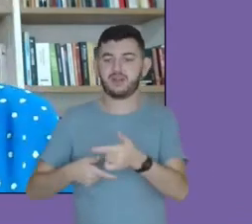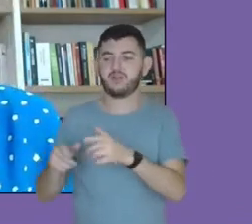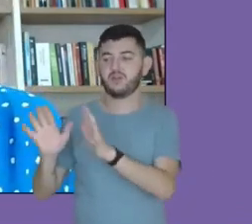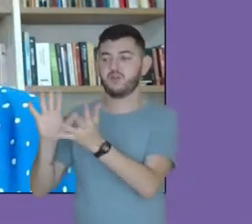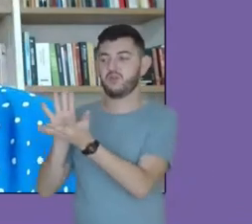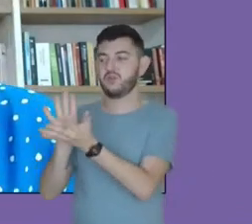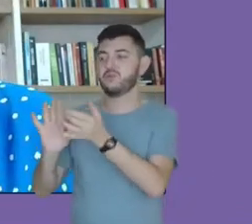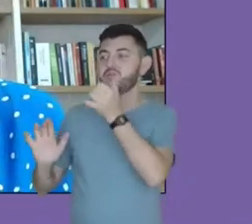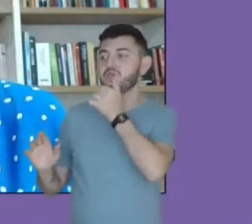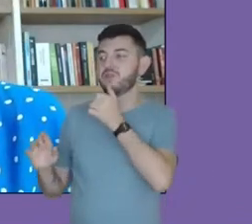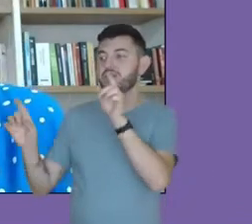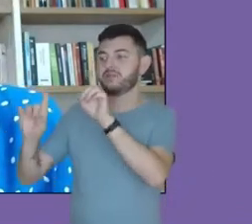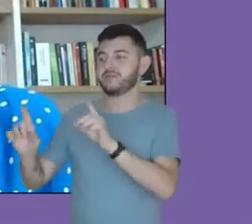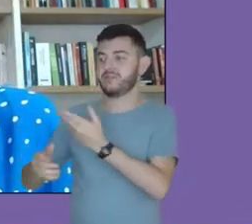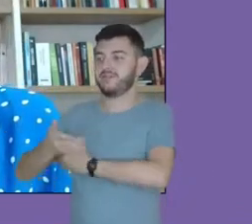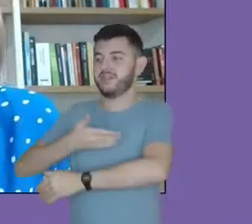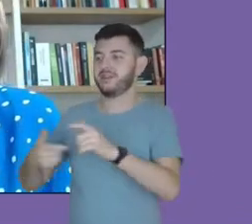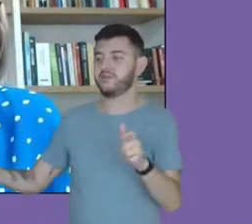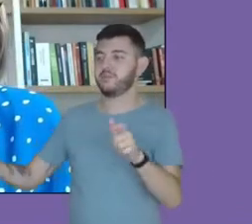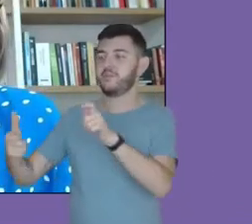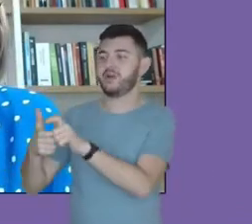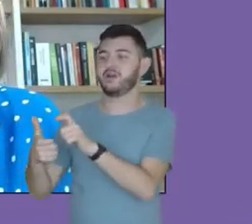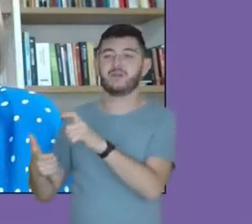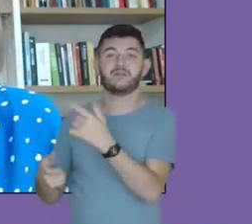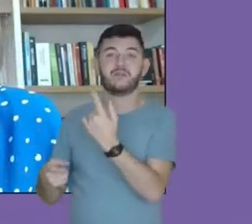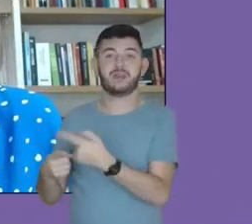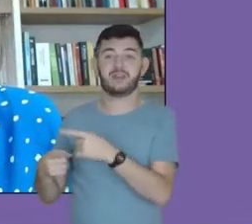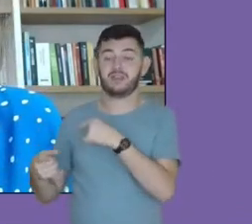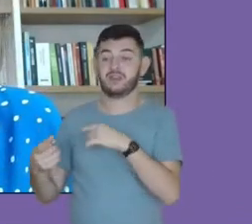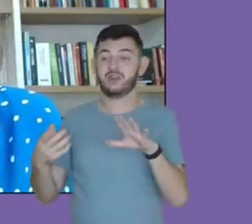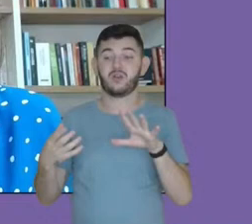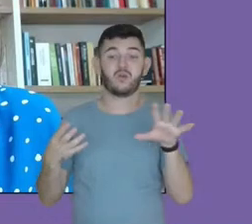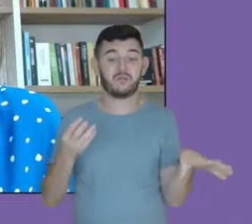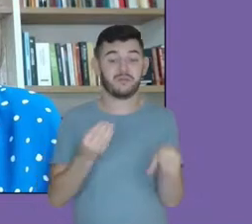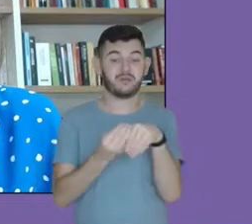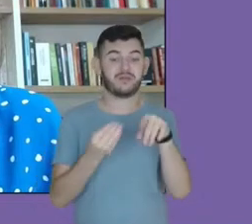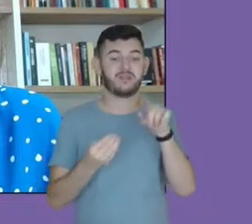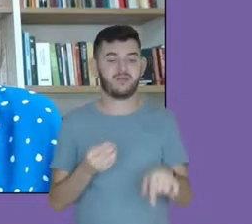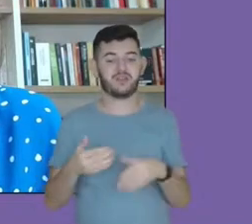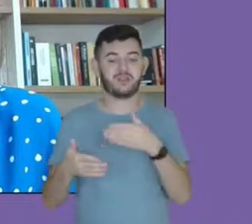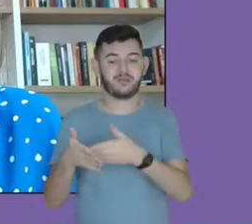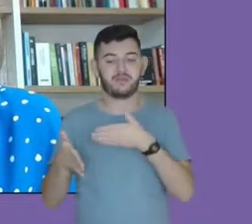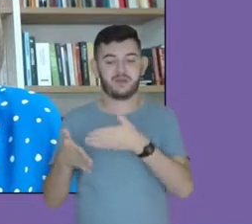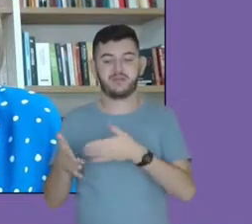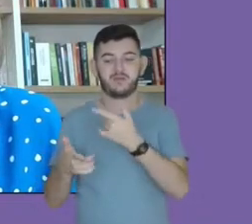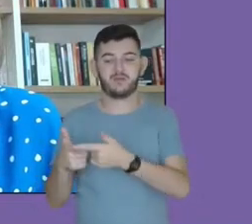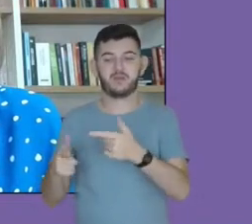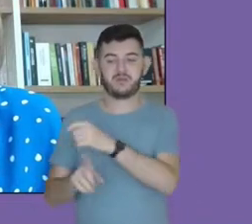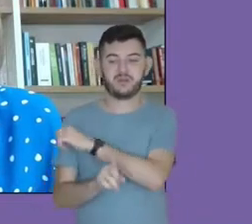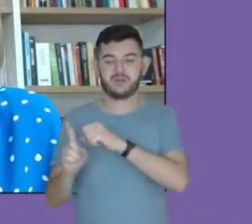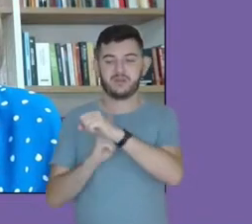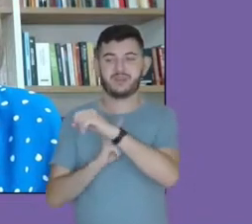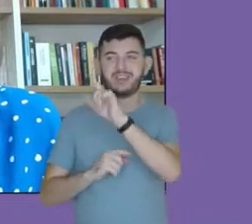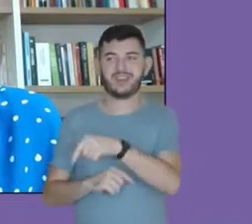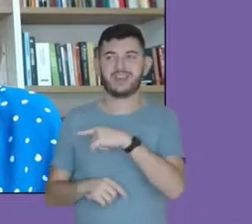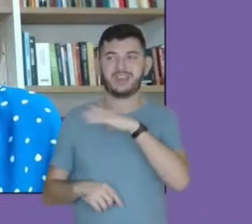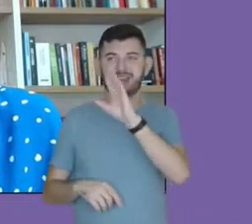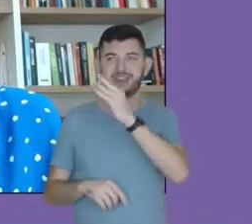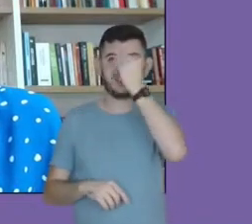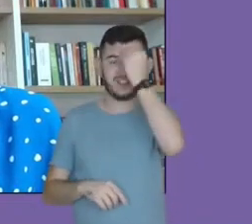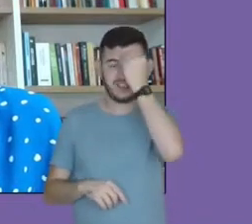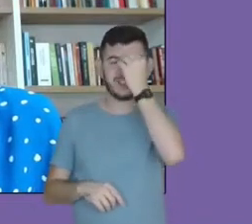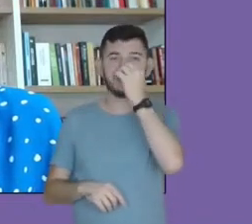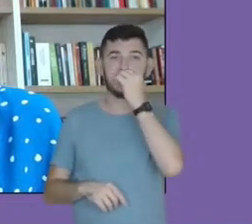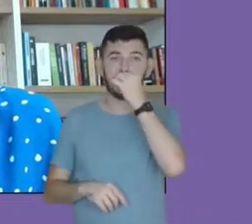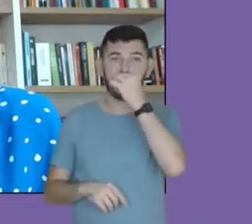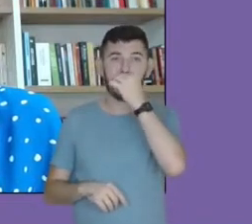com todas as barreiras sociais que, no mais das vezes, são interpretadas,